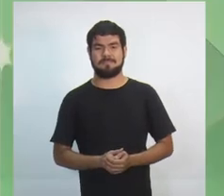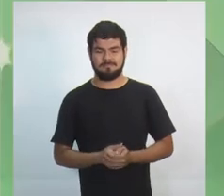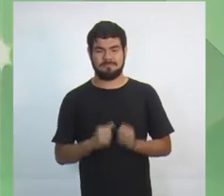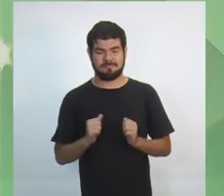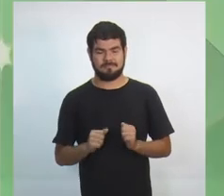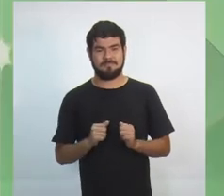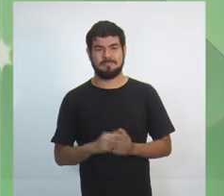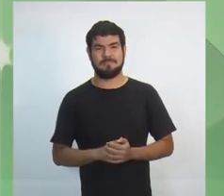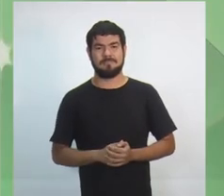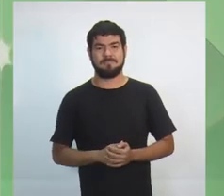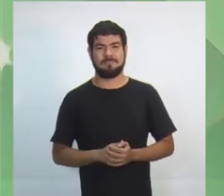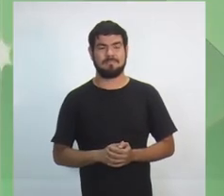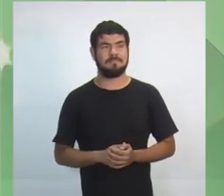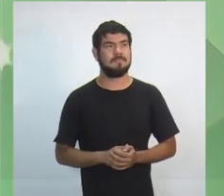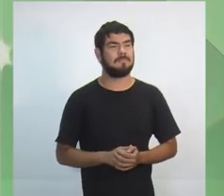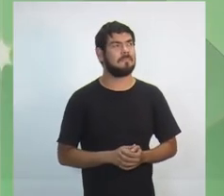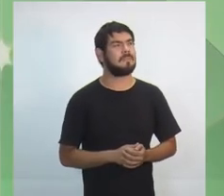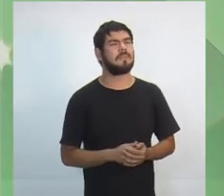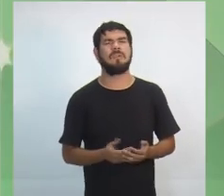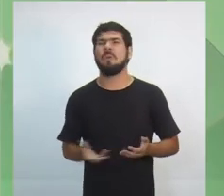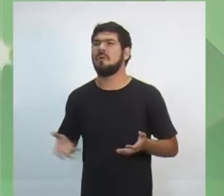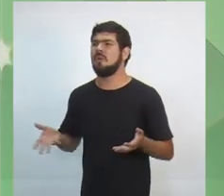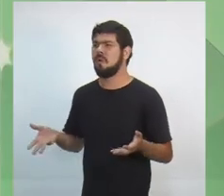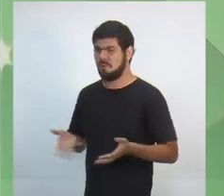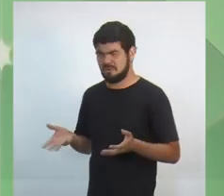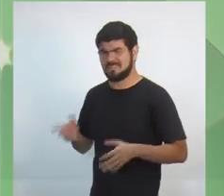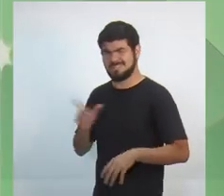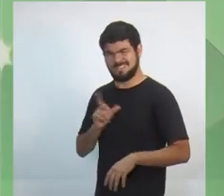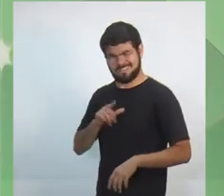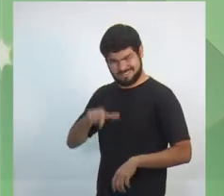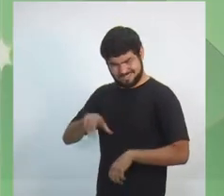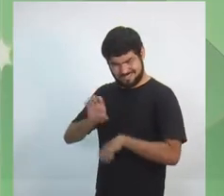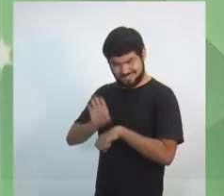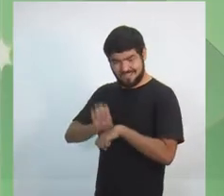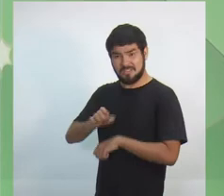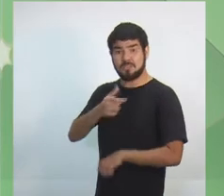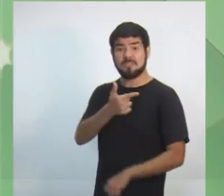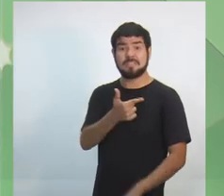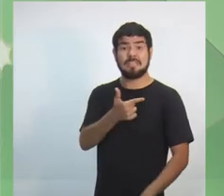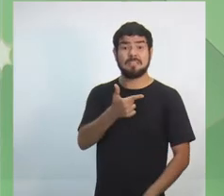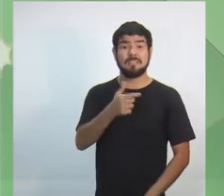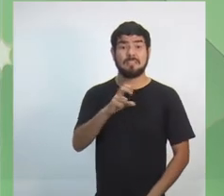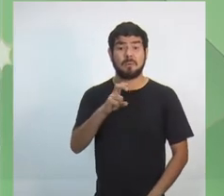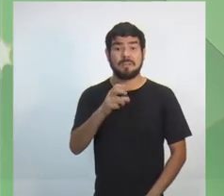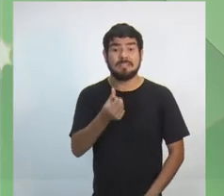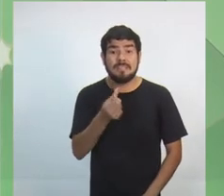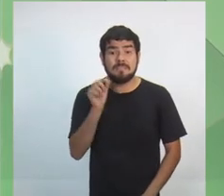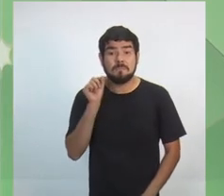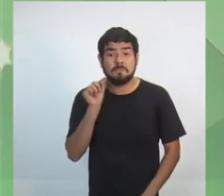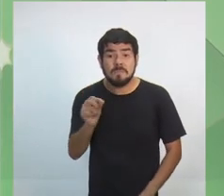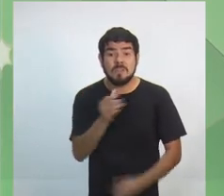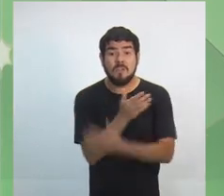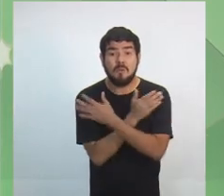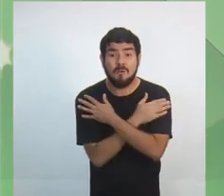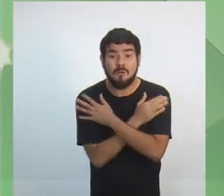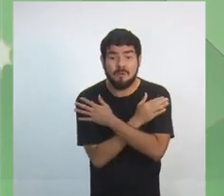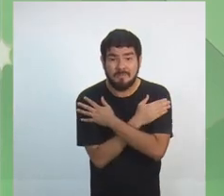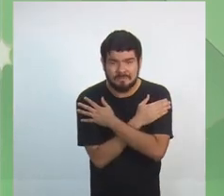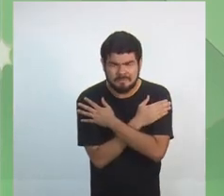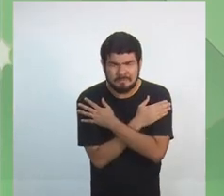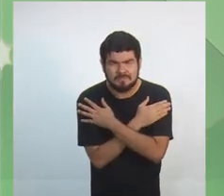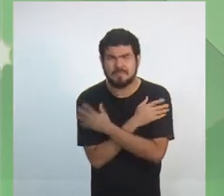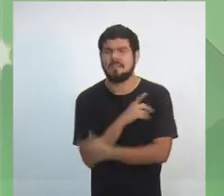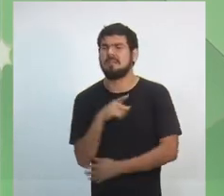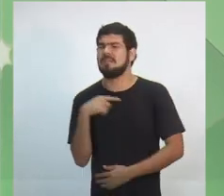falar. Nós temos hoje no estado 256 mil desempregados. E nós precisamos, e é o que nós vamos fazer no primeiro dia do